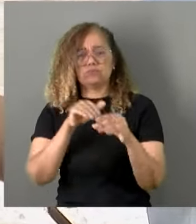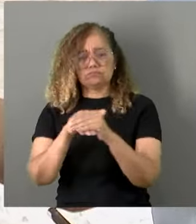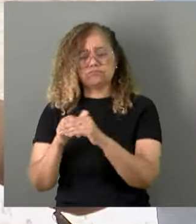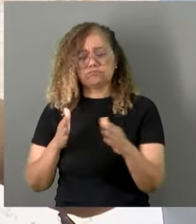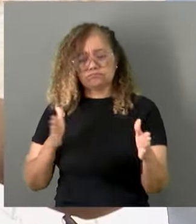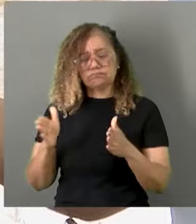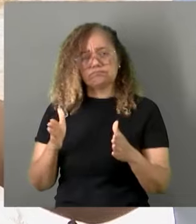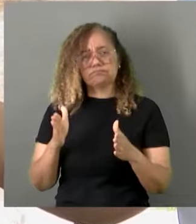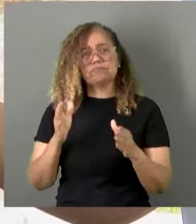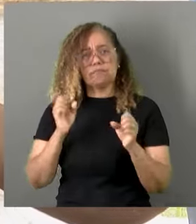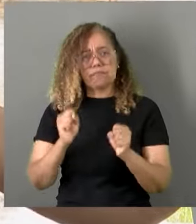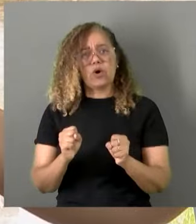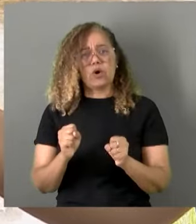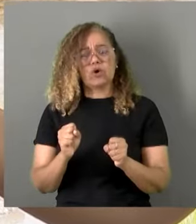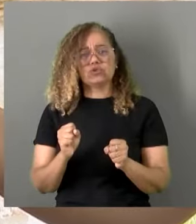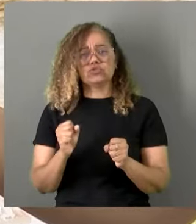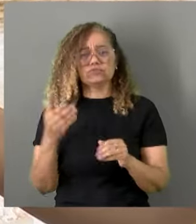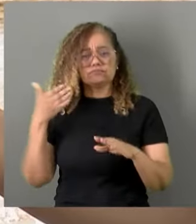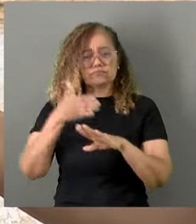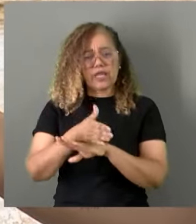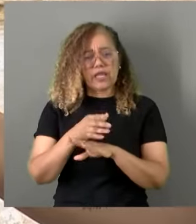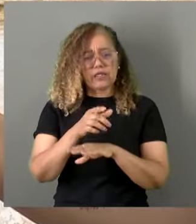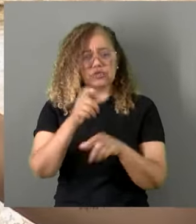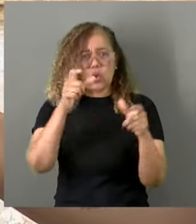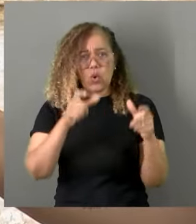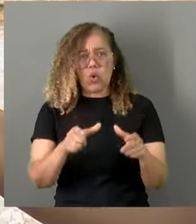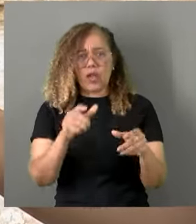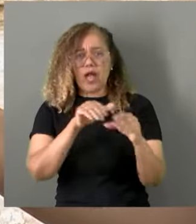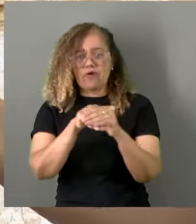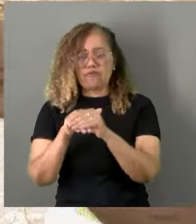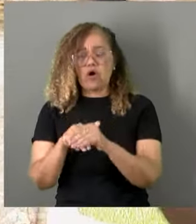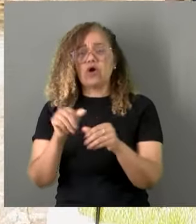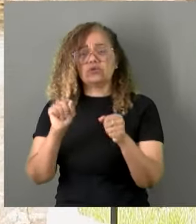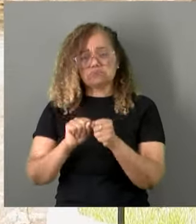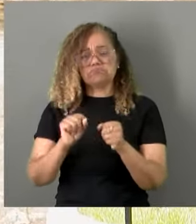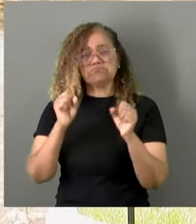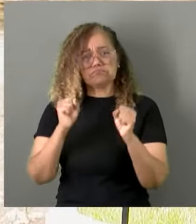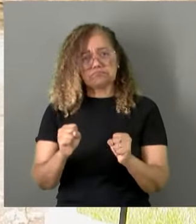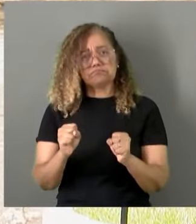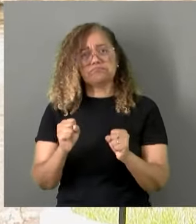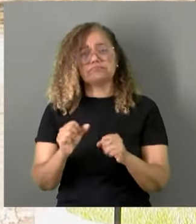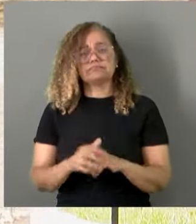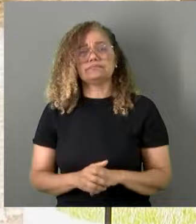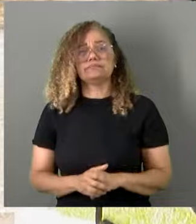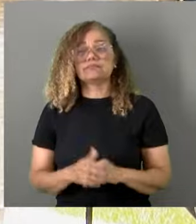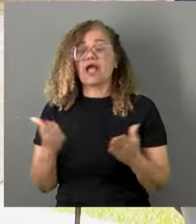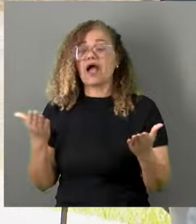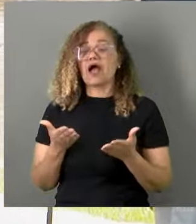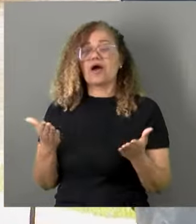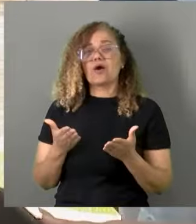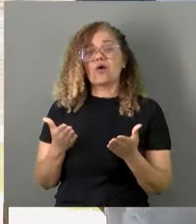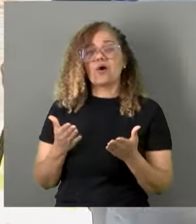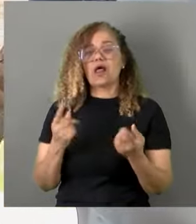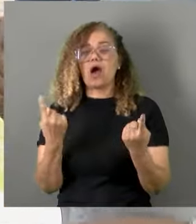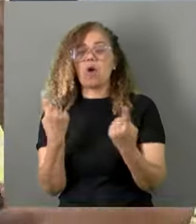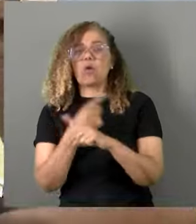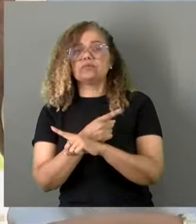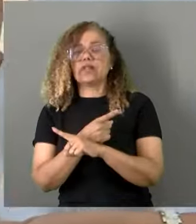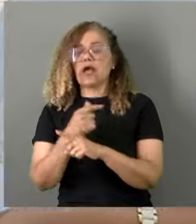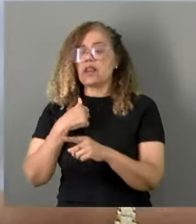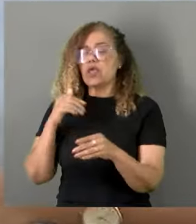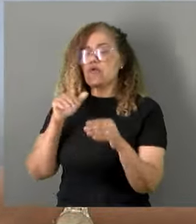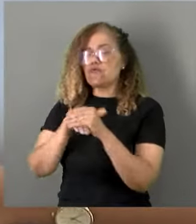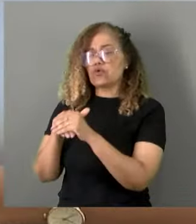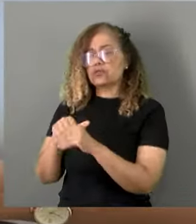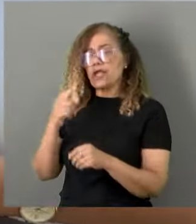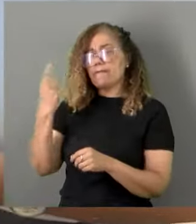Então deve comparecer a sua sessão eleitoral e fazer o seu voto Marcelo e aí agora o inverso eu voltei no primeiro